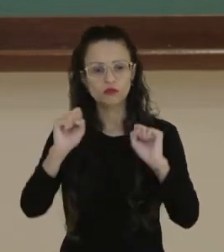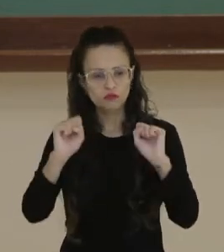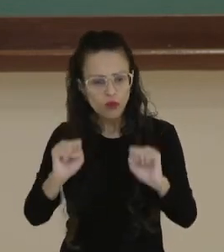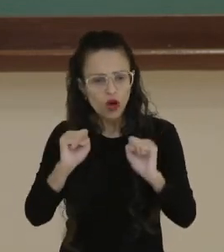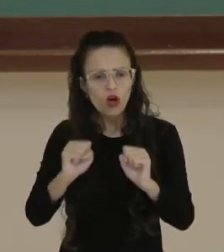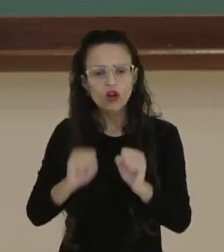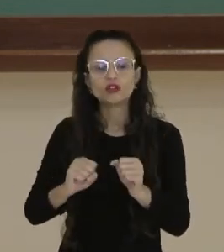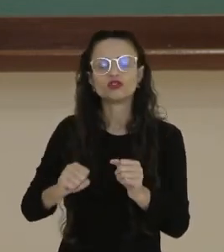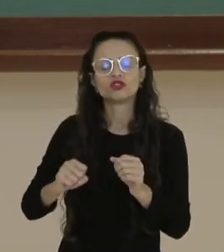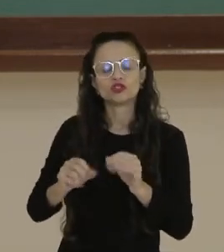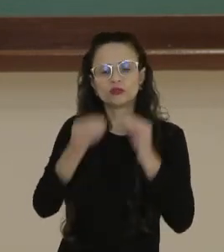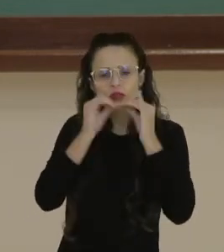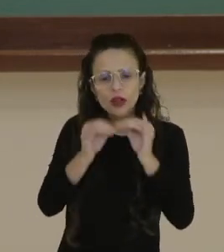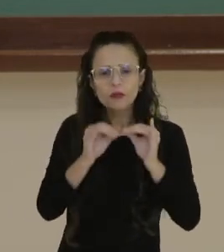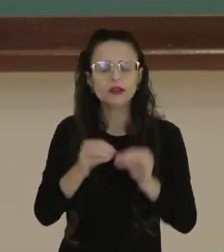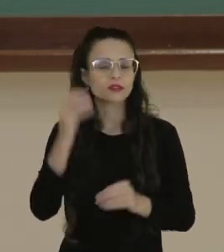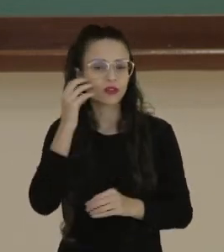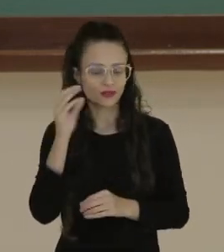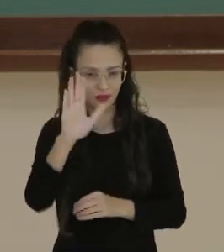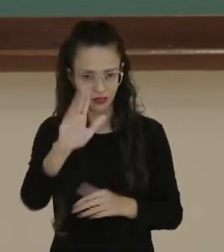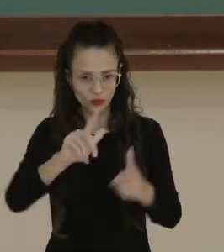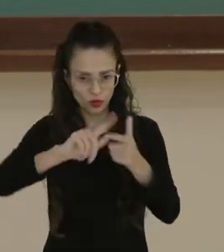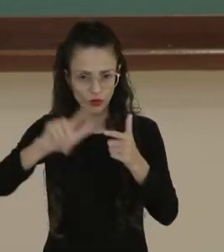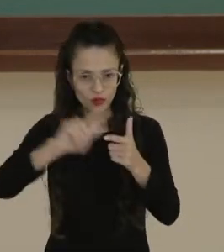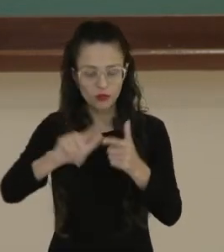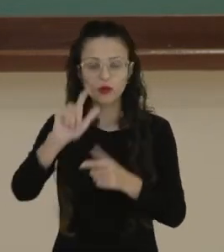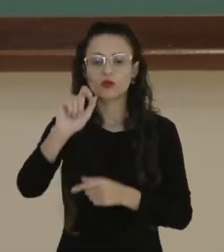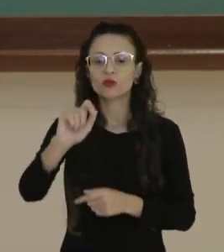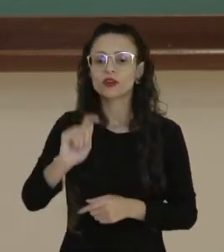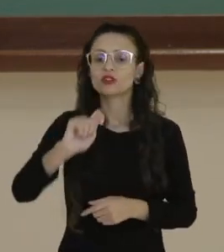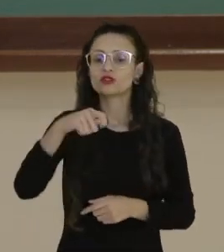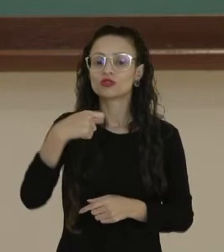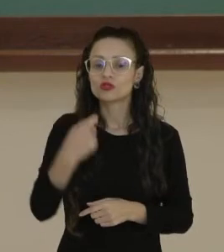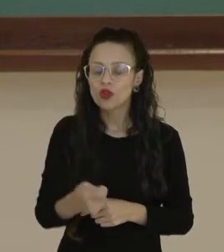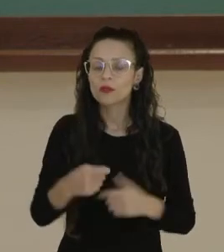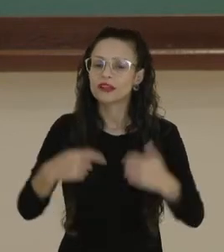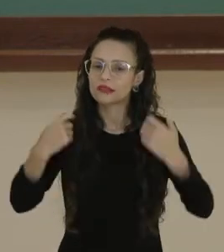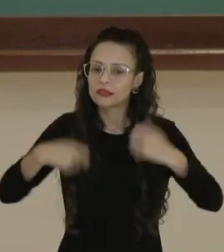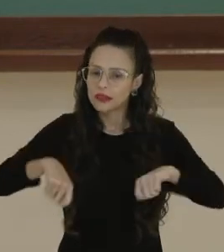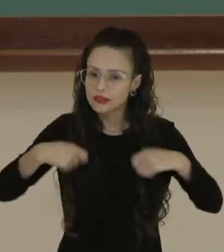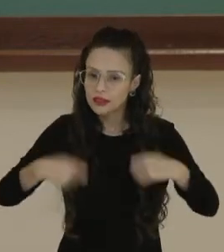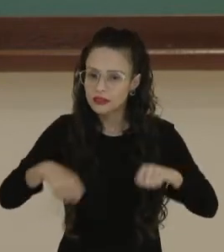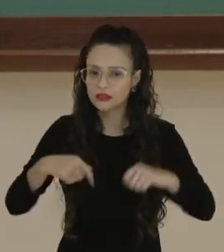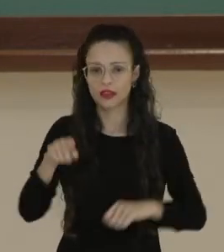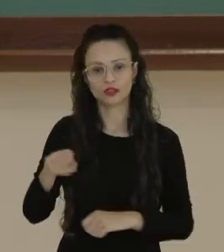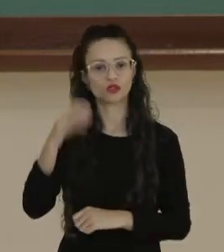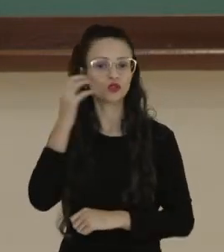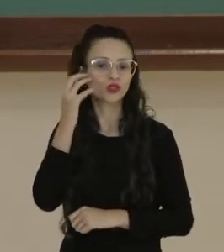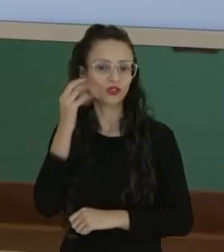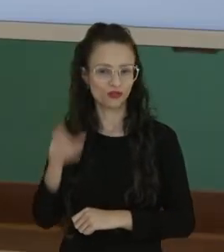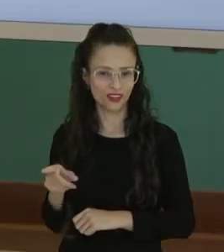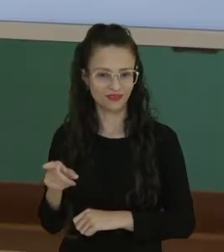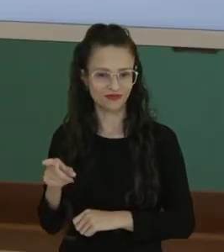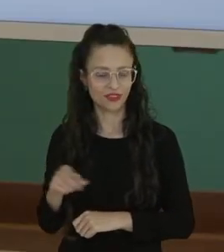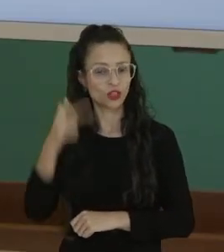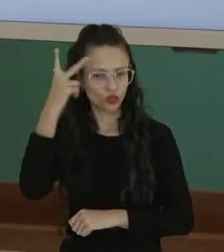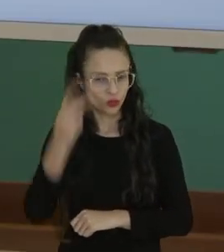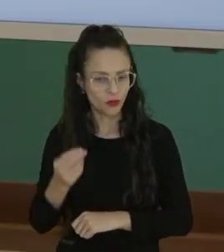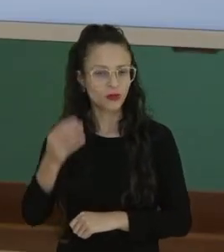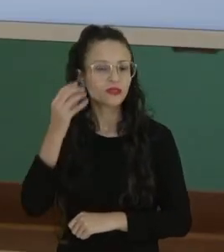exemplo. O grande problema que a gente tem é com relação à necessidade do aparelho. Normalmente, esses